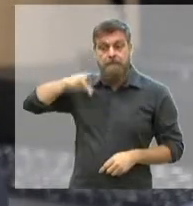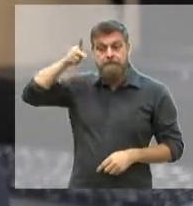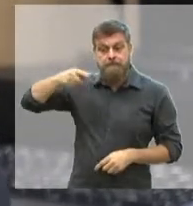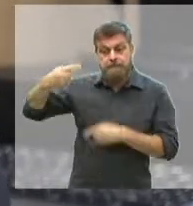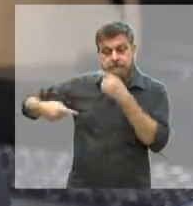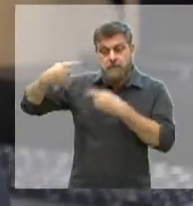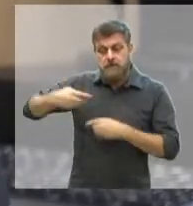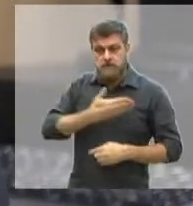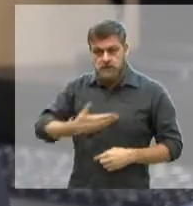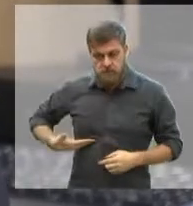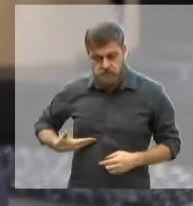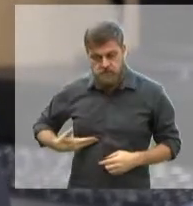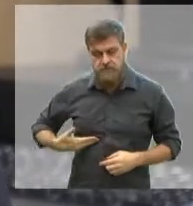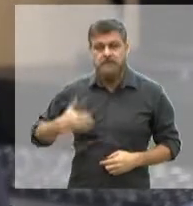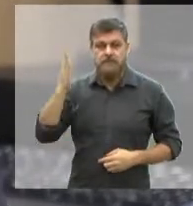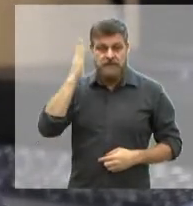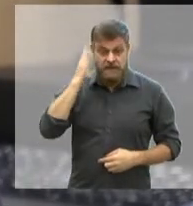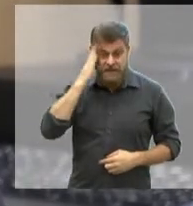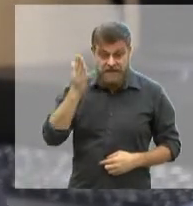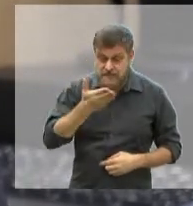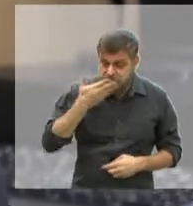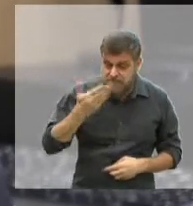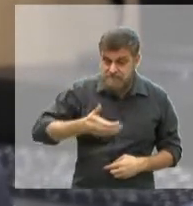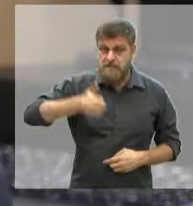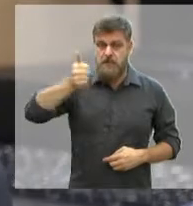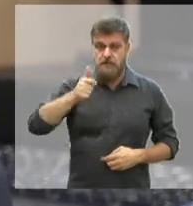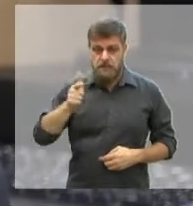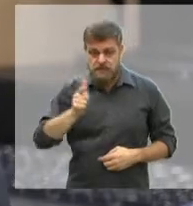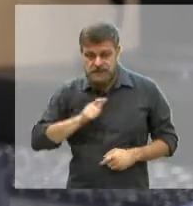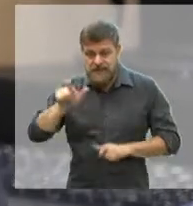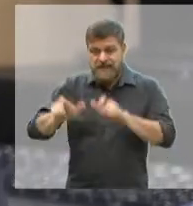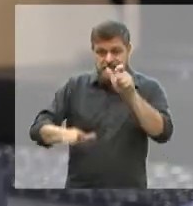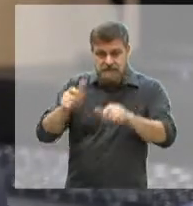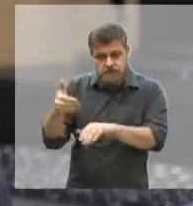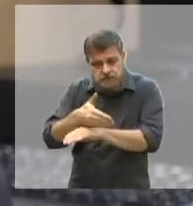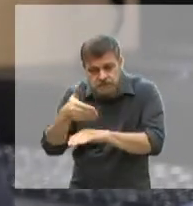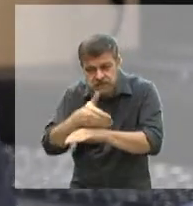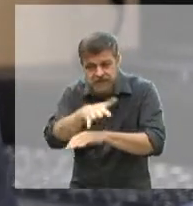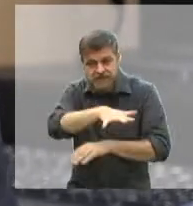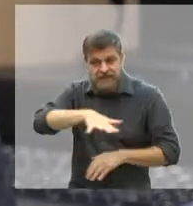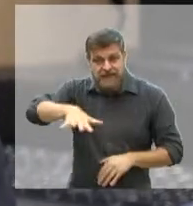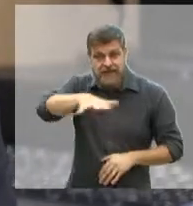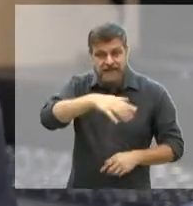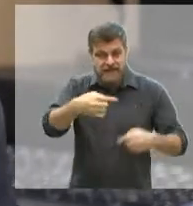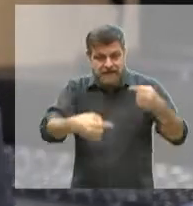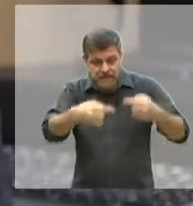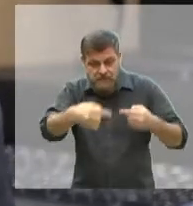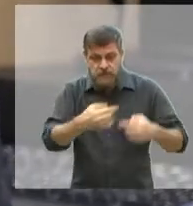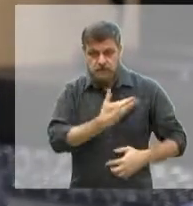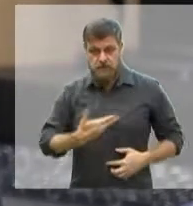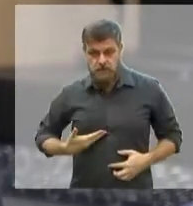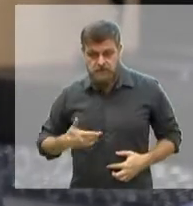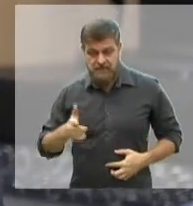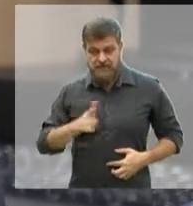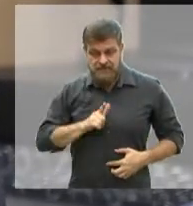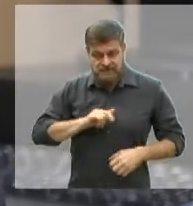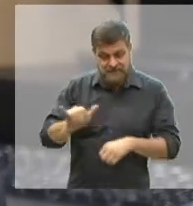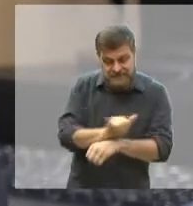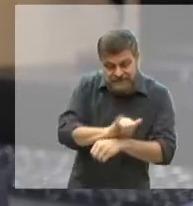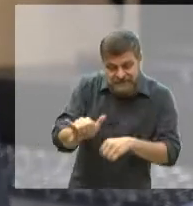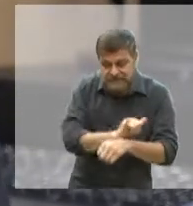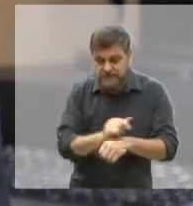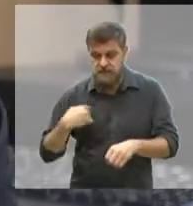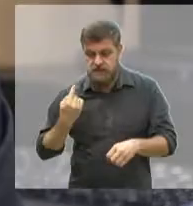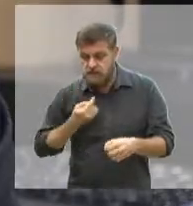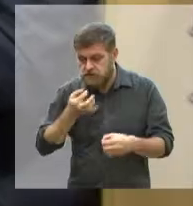muito a participação pública nas políticas, melhorou as políticas públicas porque criou instrumentos mais potentes de